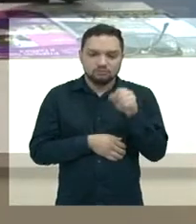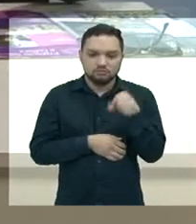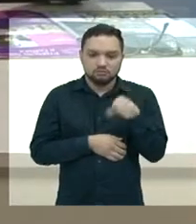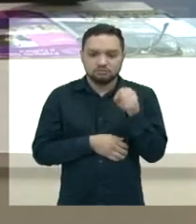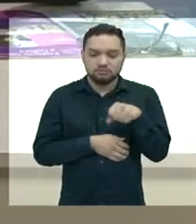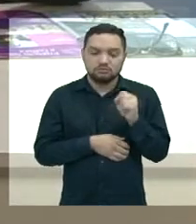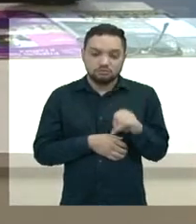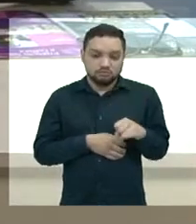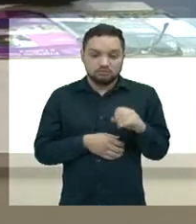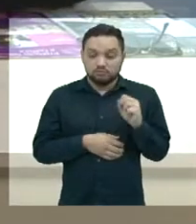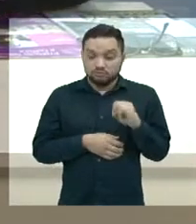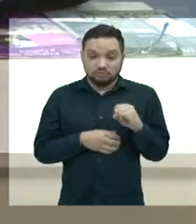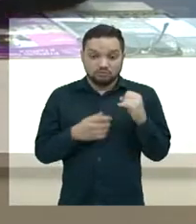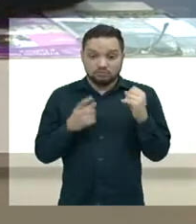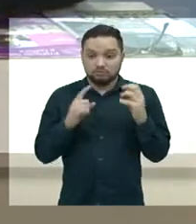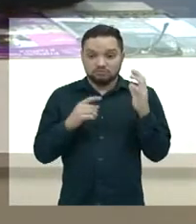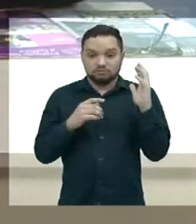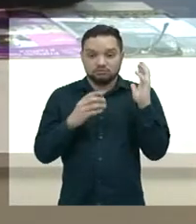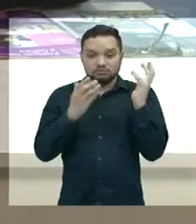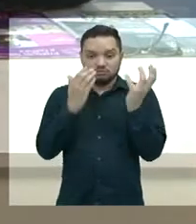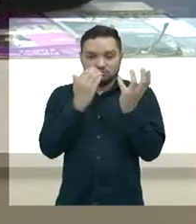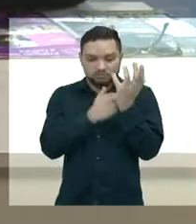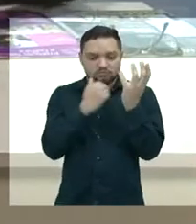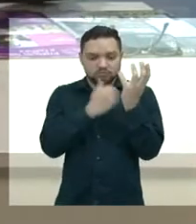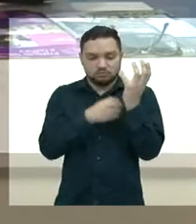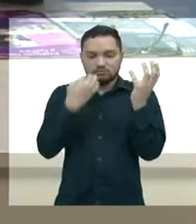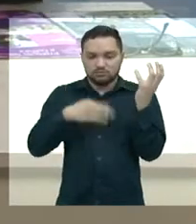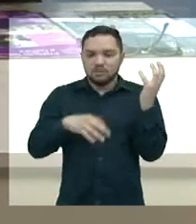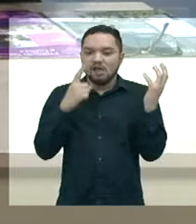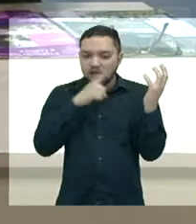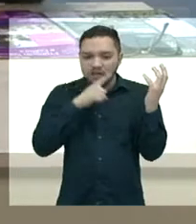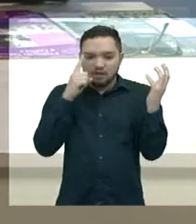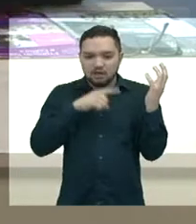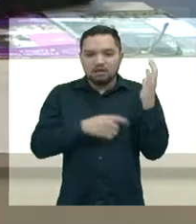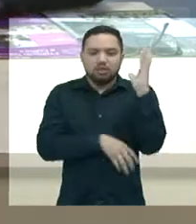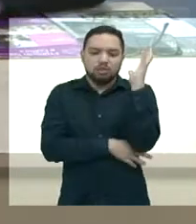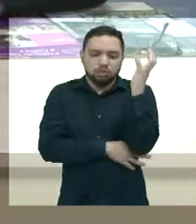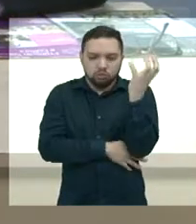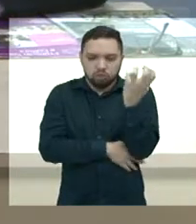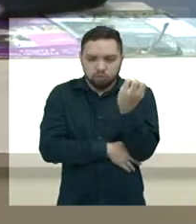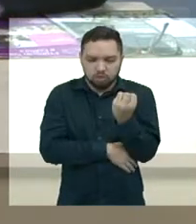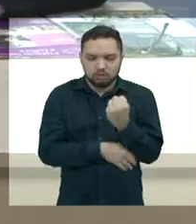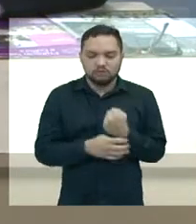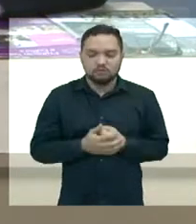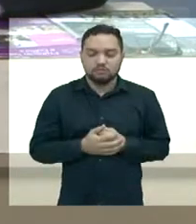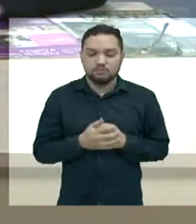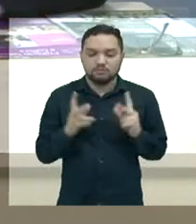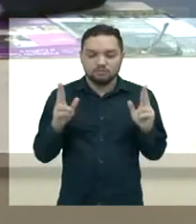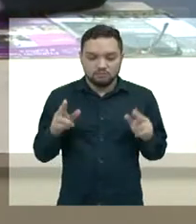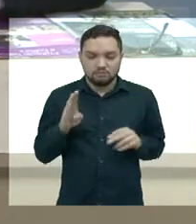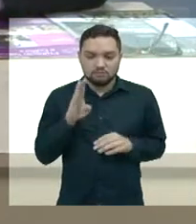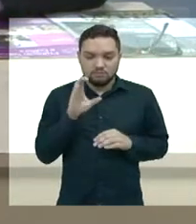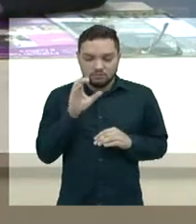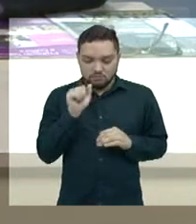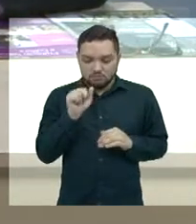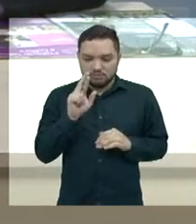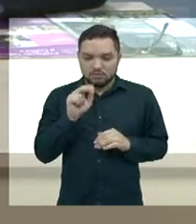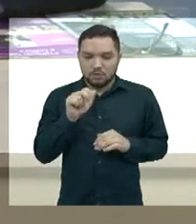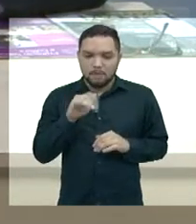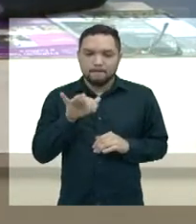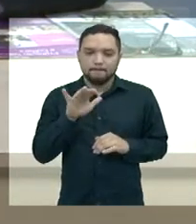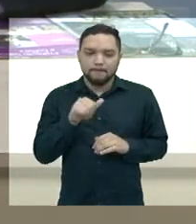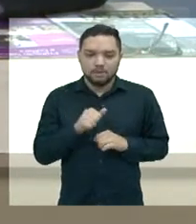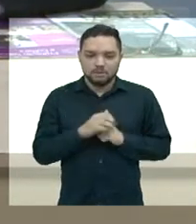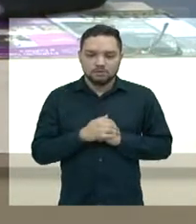pode dar uma planta direito, você vai maltratando ela. Ela vai, aos poucos, ela vai morrendo. Do mesmo jeito é a carnaubeira. Então,